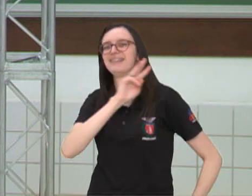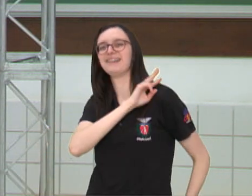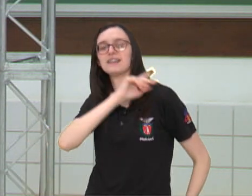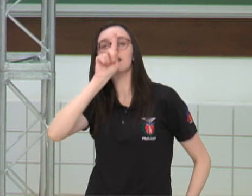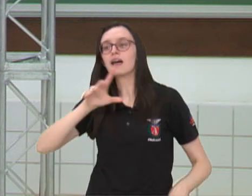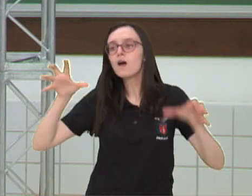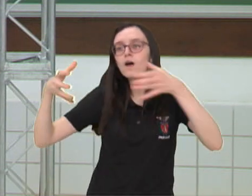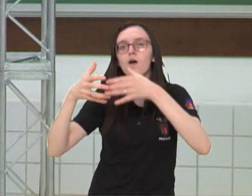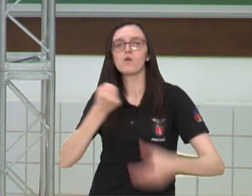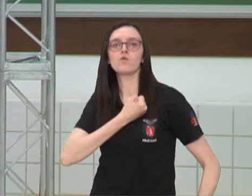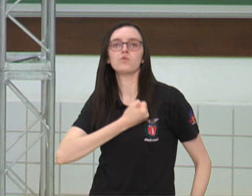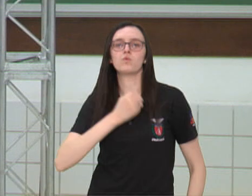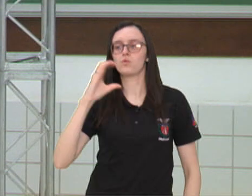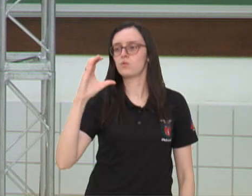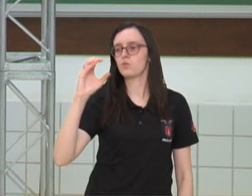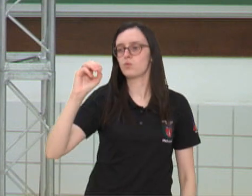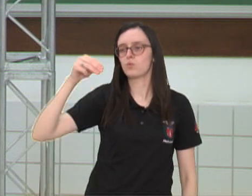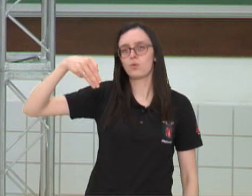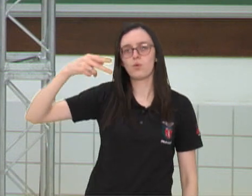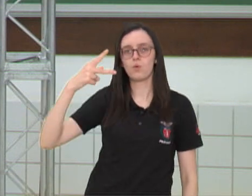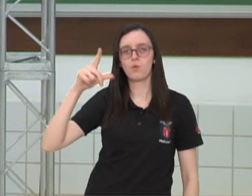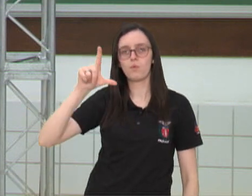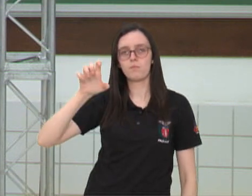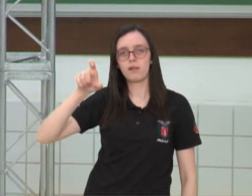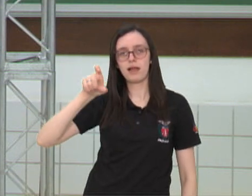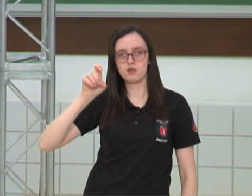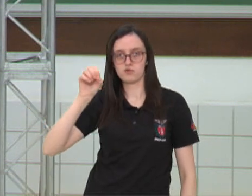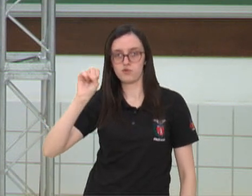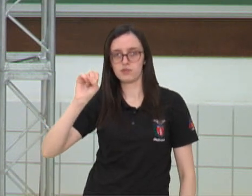números complexos. Solução tem, mas